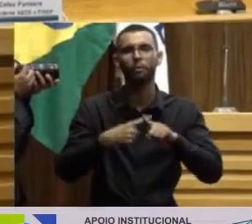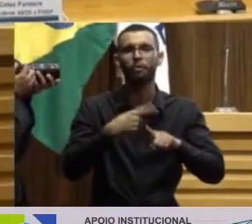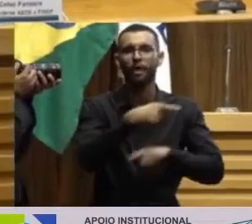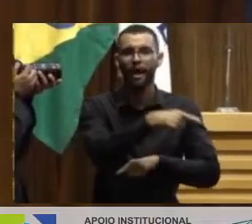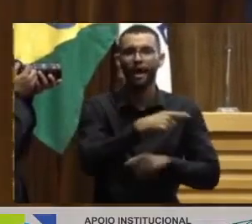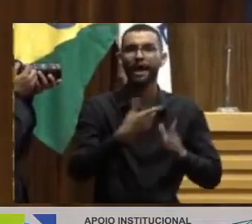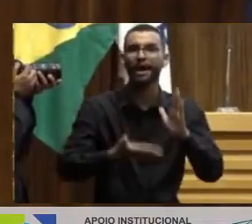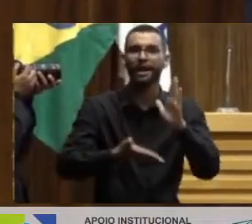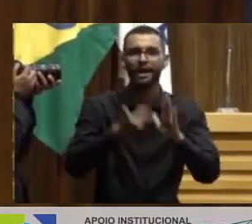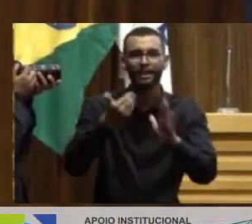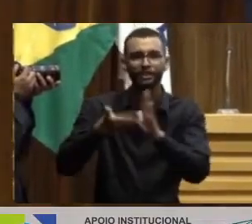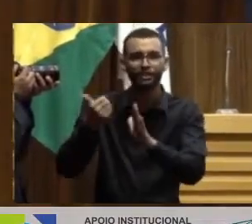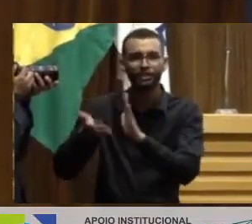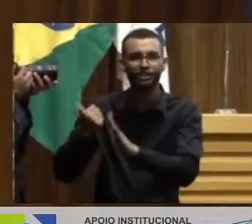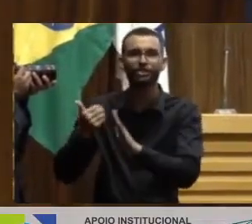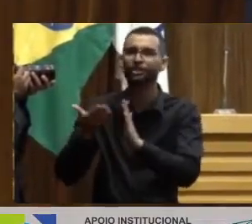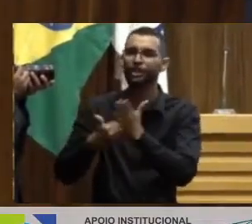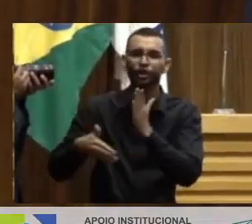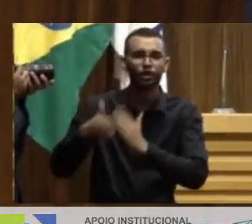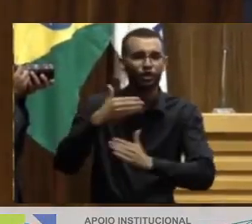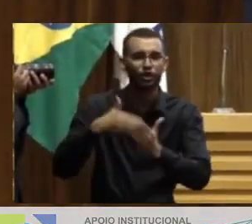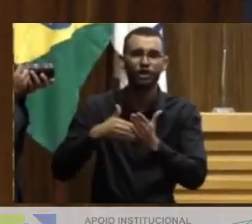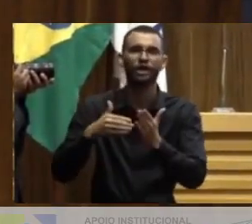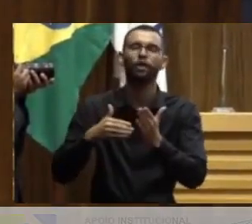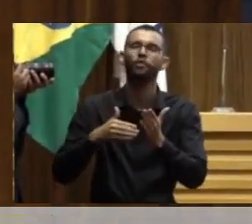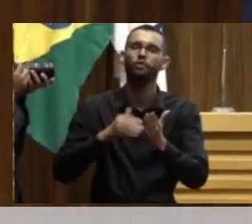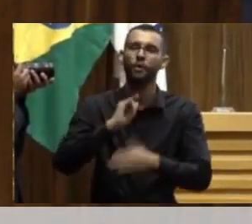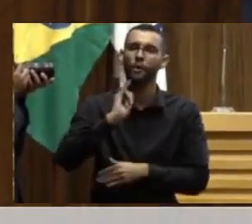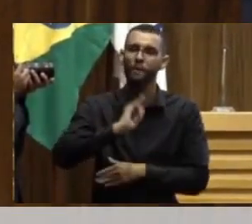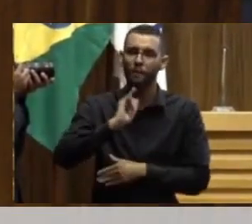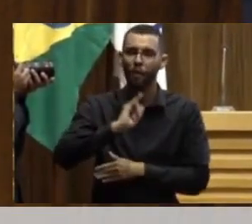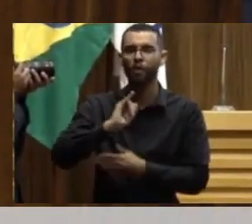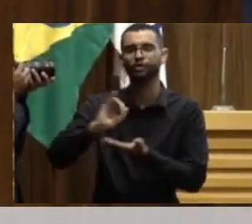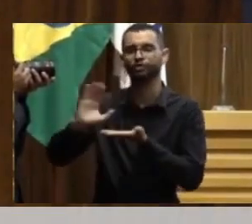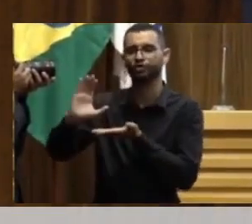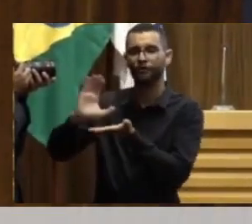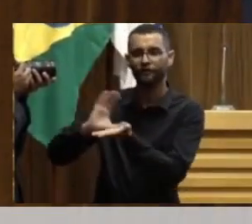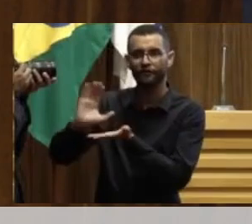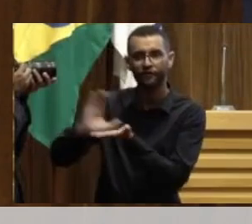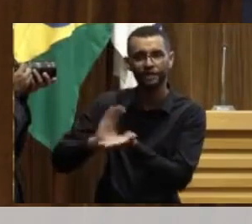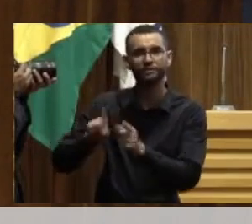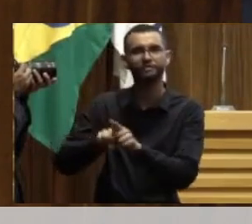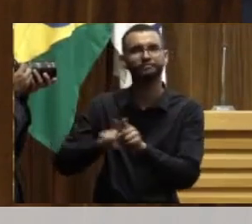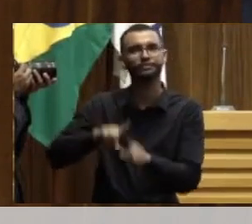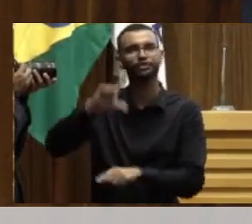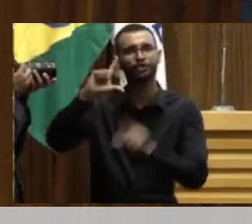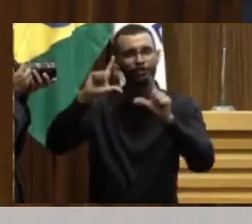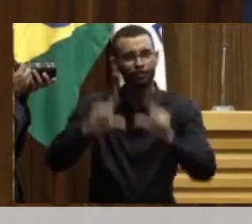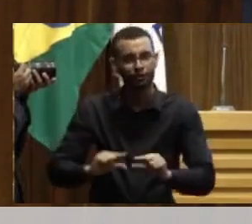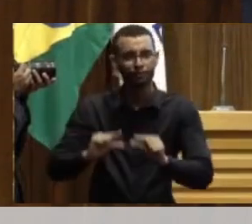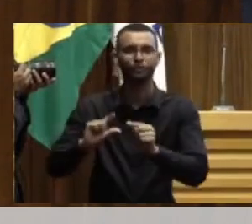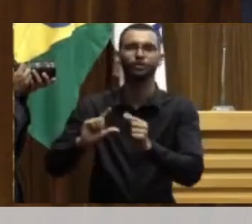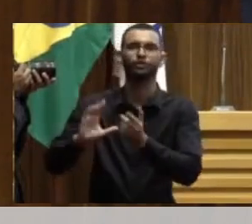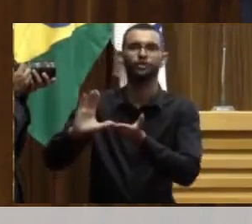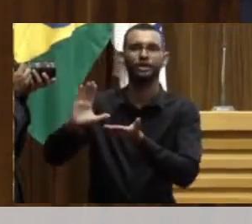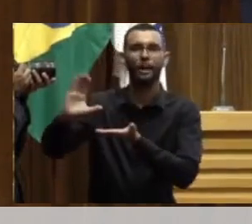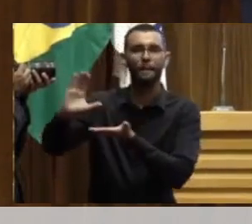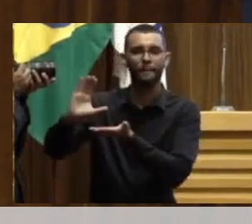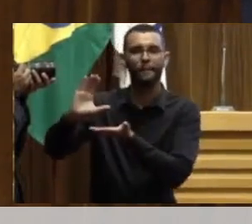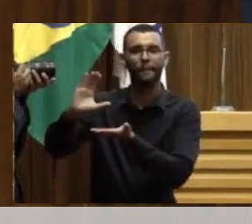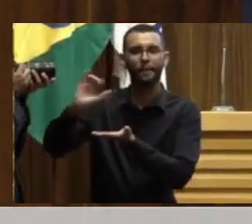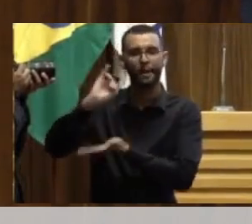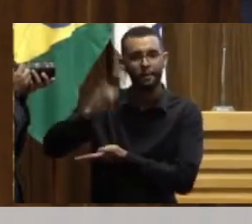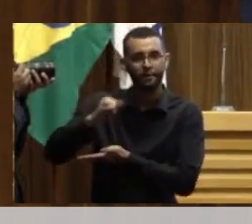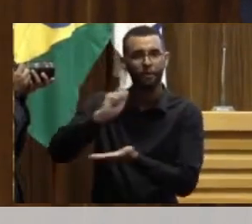desonerar completamente investimento e desonerar completamente exportação.